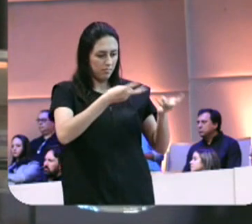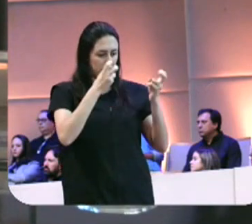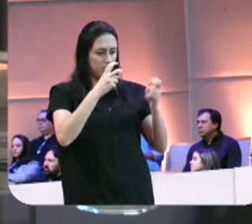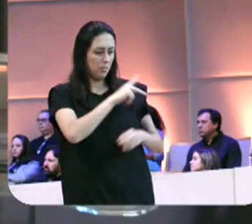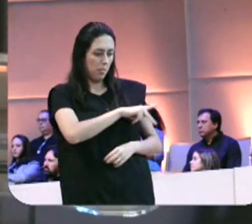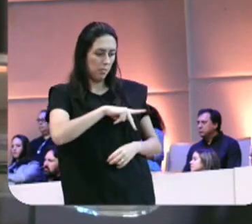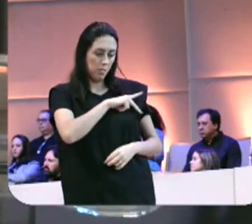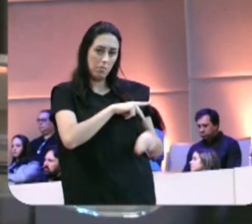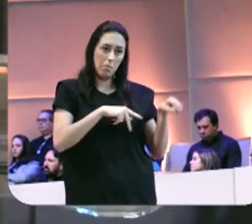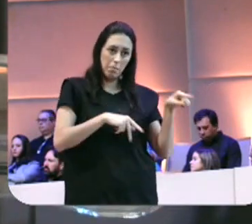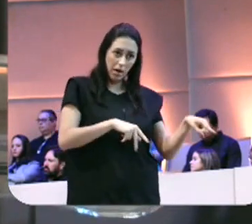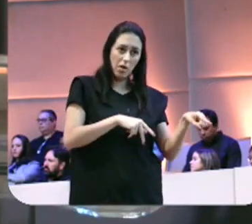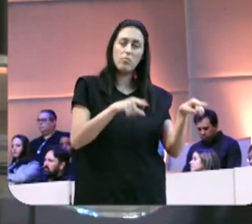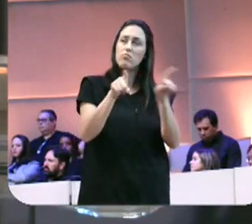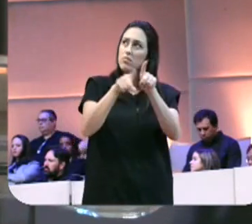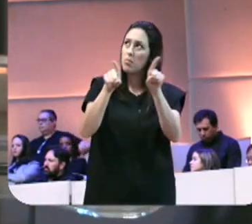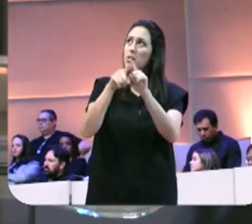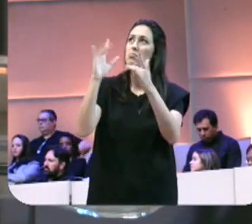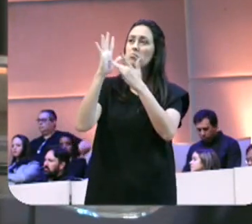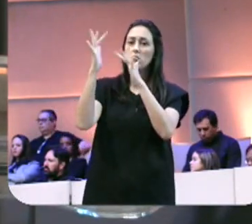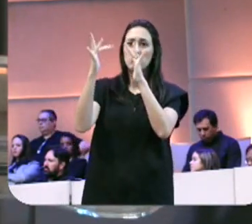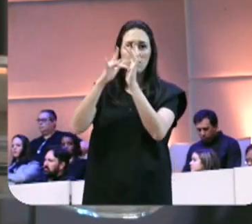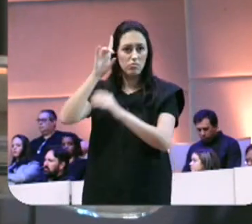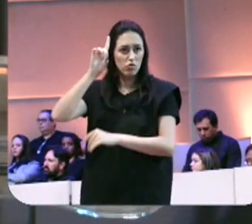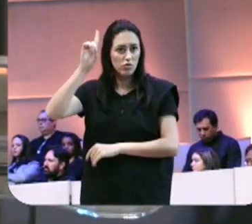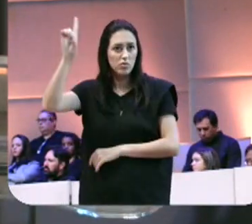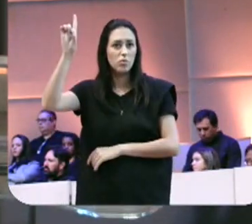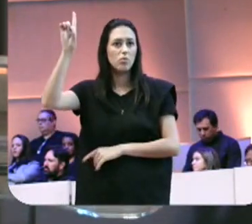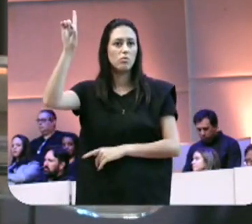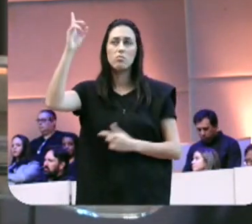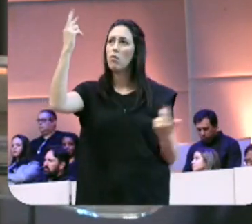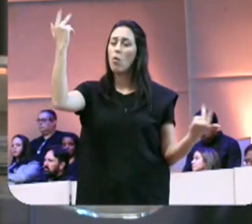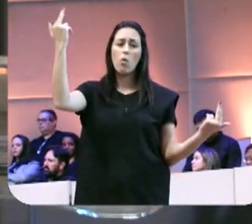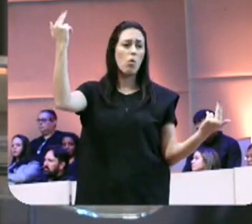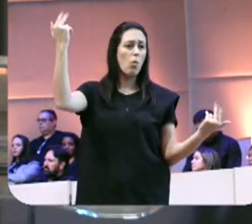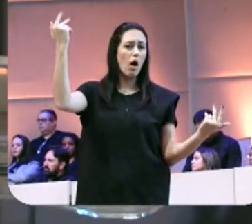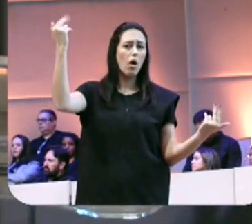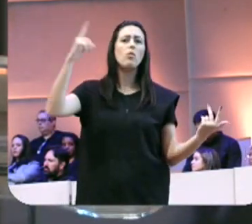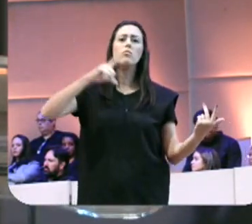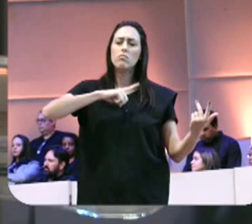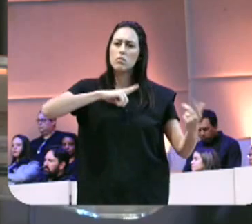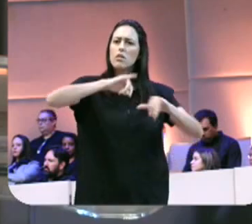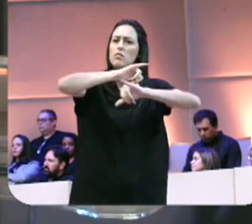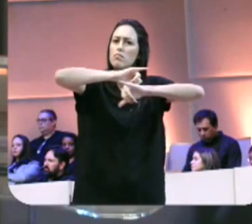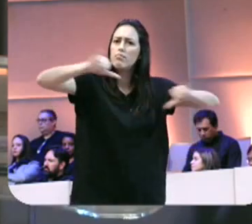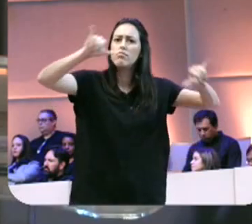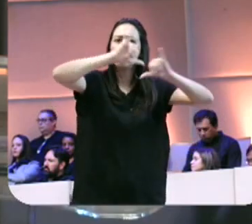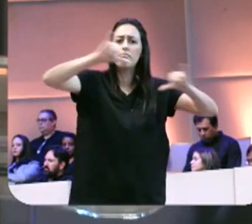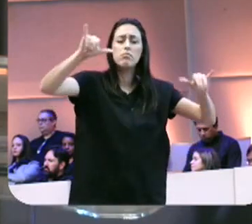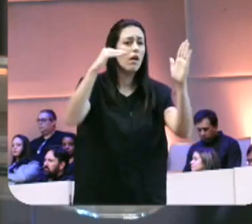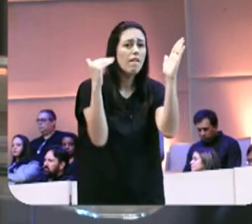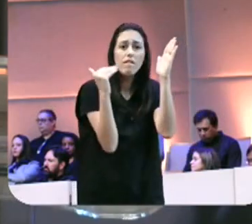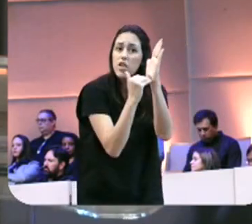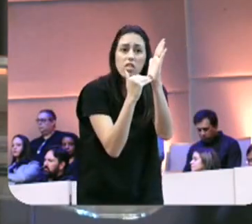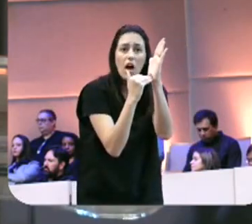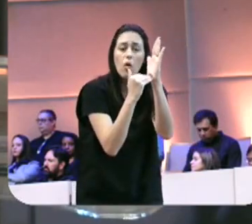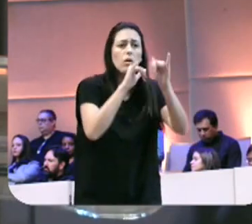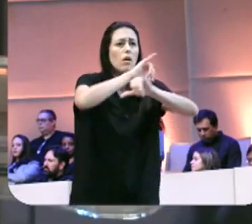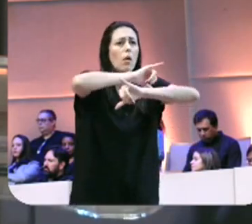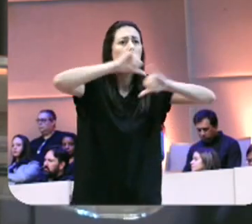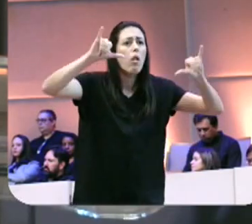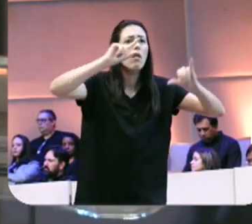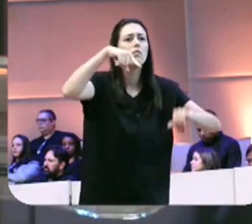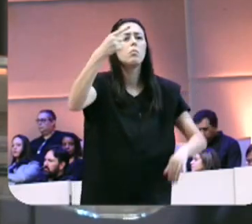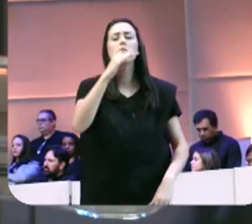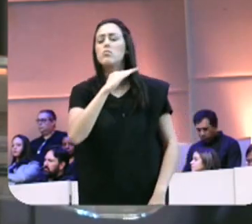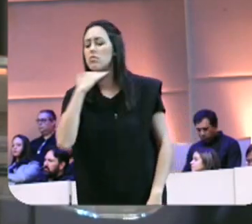quanto o próprio Senhor Jesus usam essa advertência, usam essa exortação como as suas últimas palavras. Eu quero chamar a tua atenção, porque